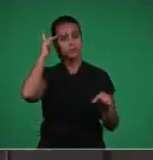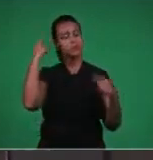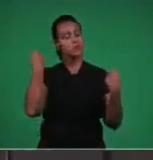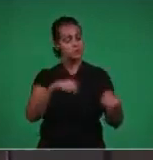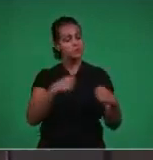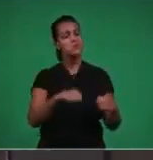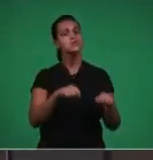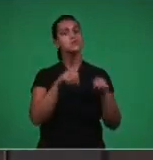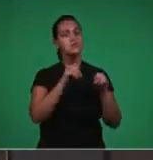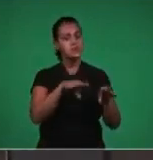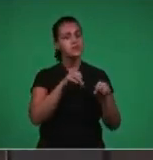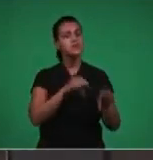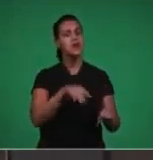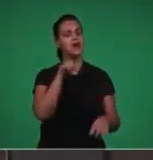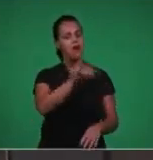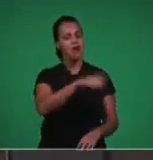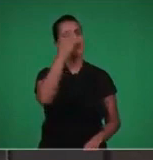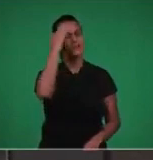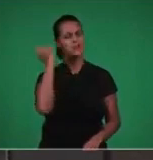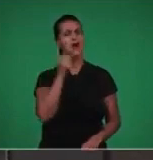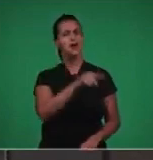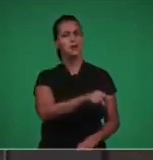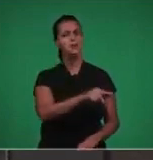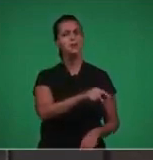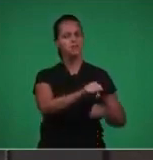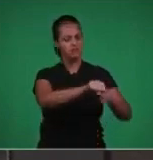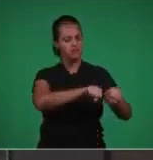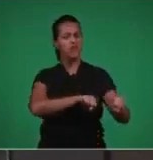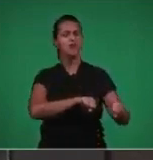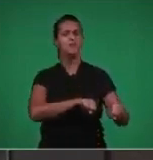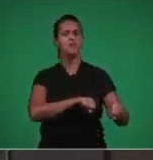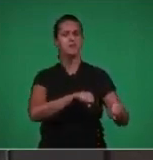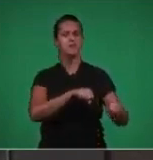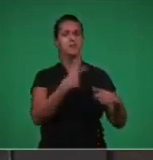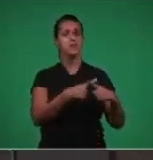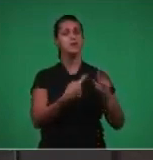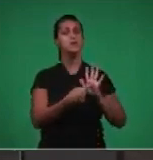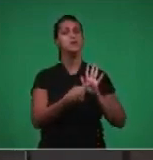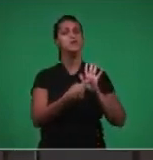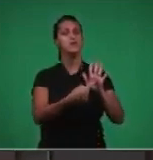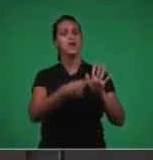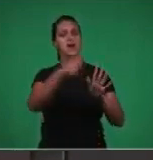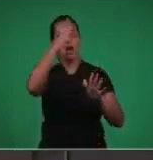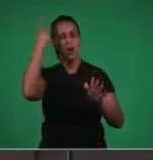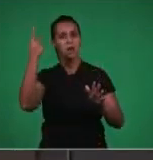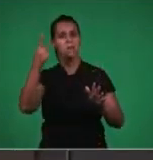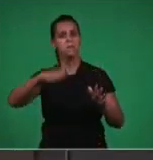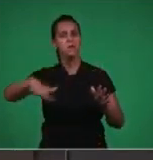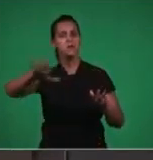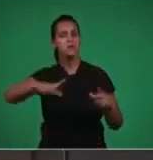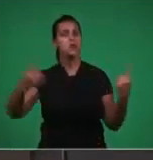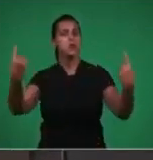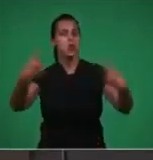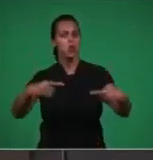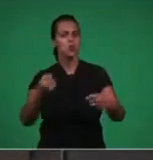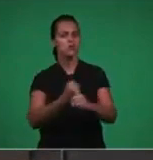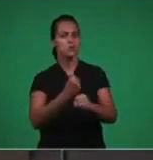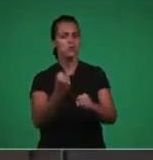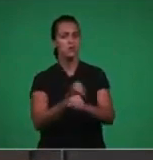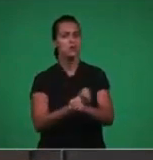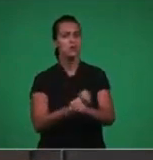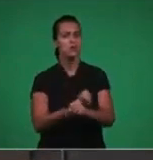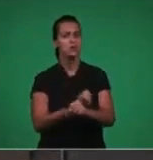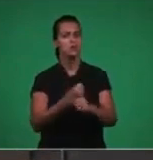condições de dizer àqueles que são contra esta obra, de que existem no nosso meio pessoas que